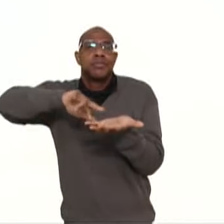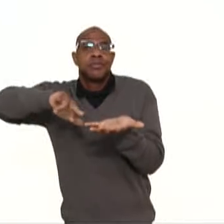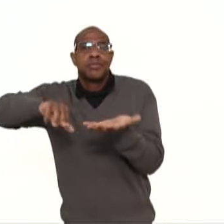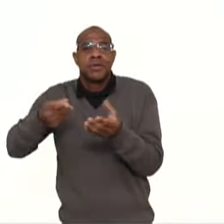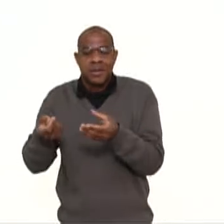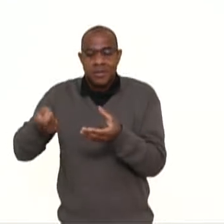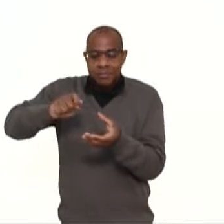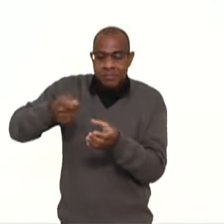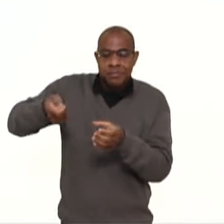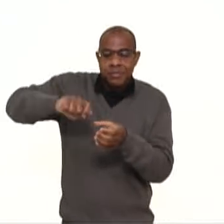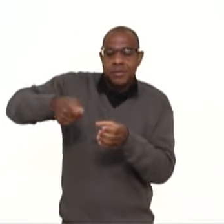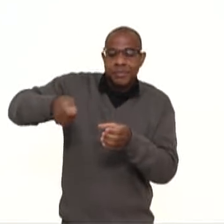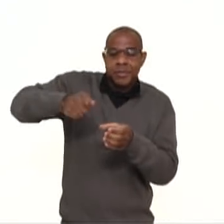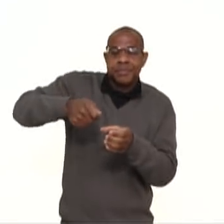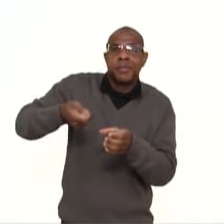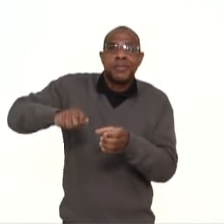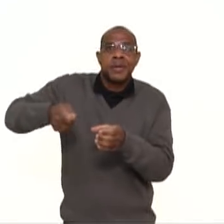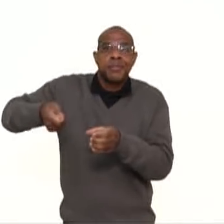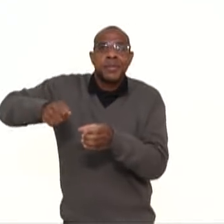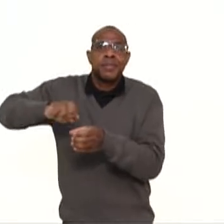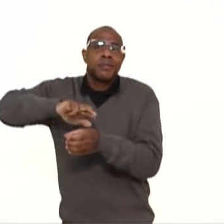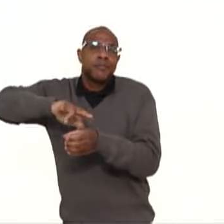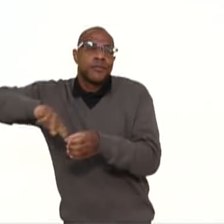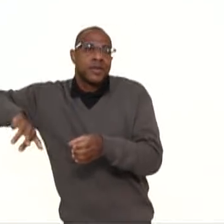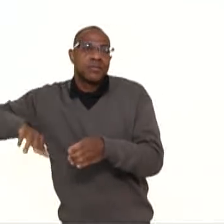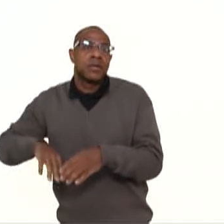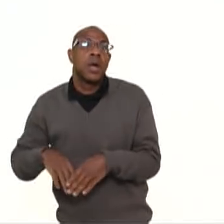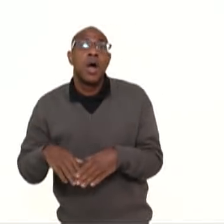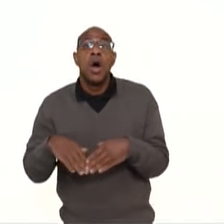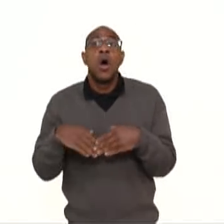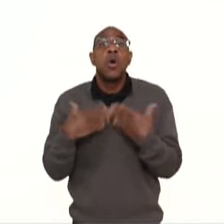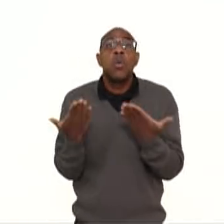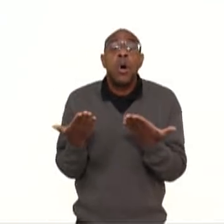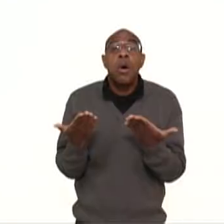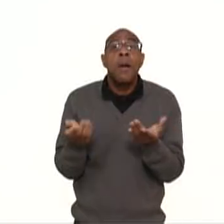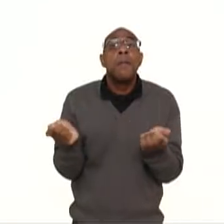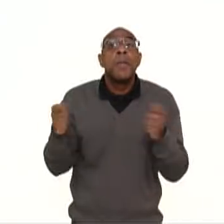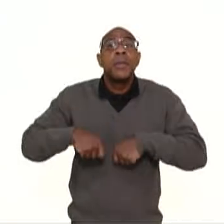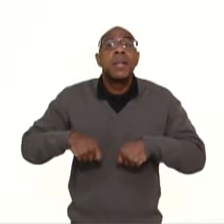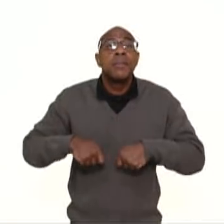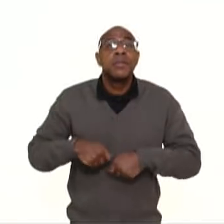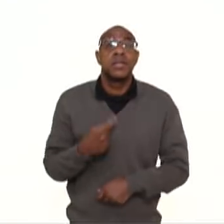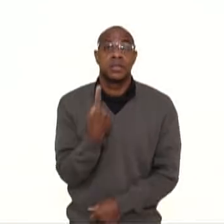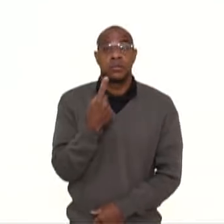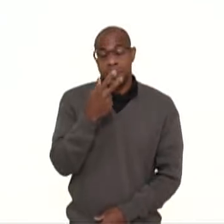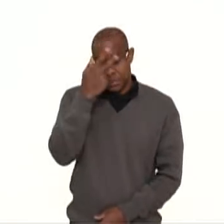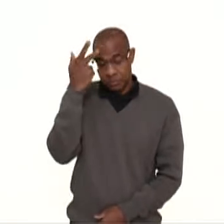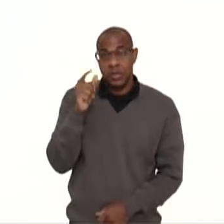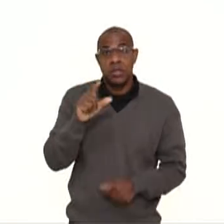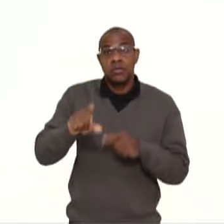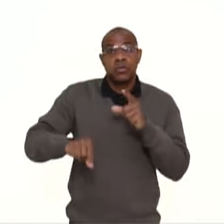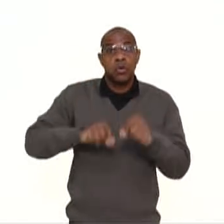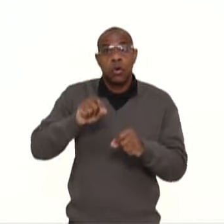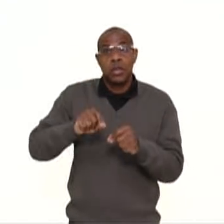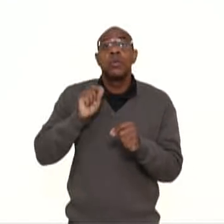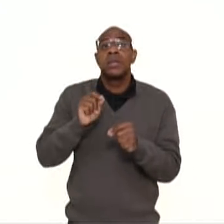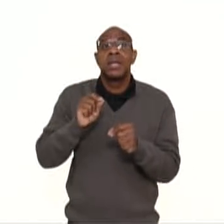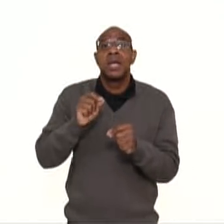extra? Qual é a probabilidade de que um cliente escolha um sorvete com calda de